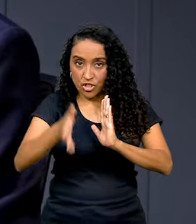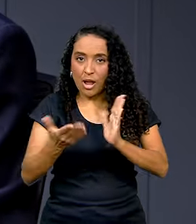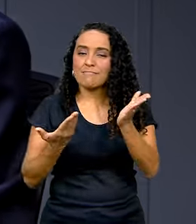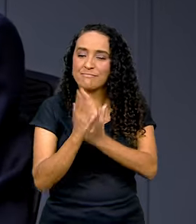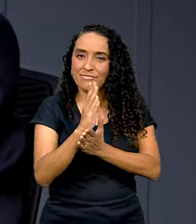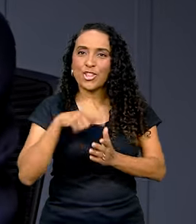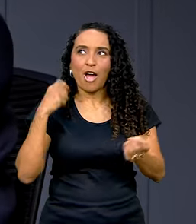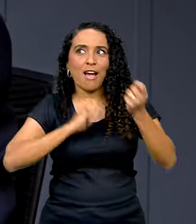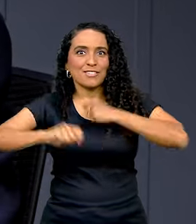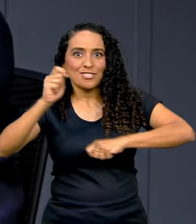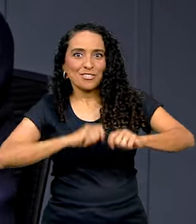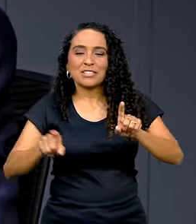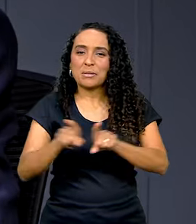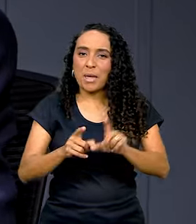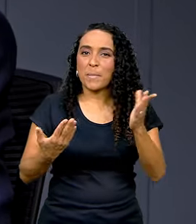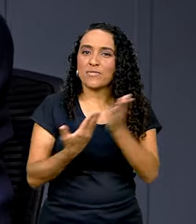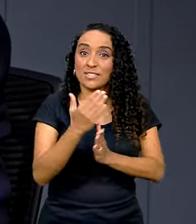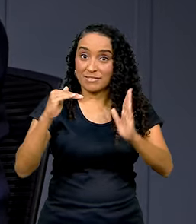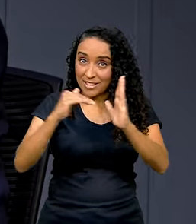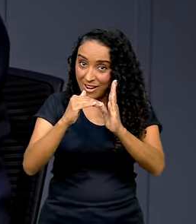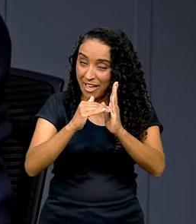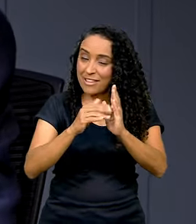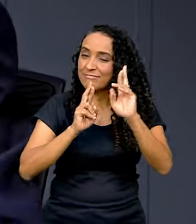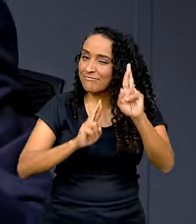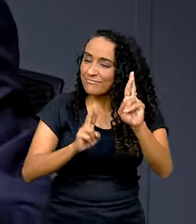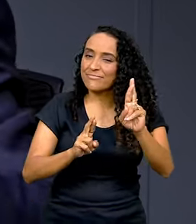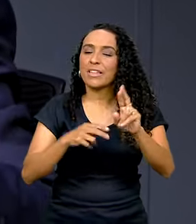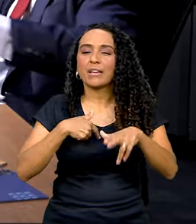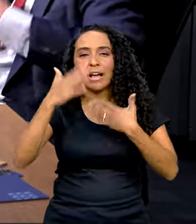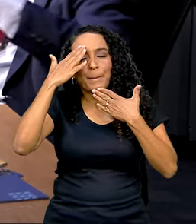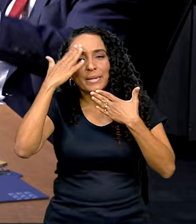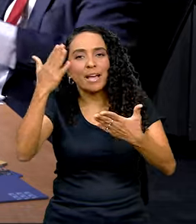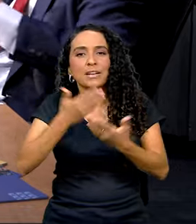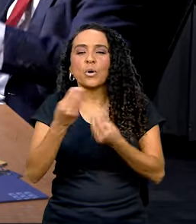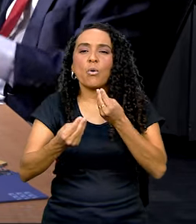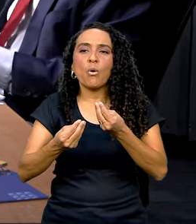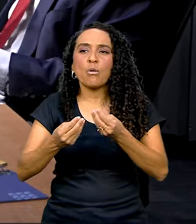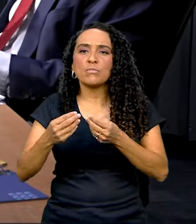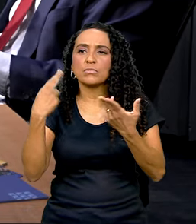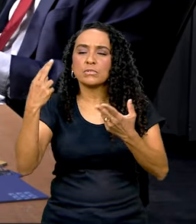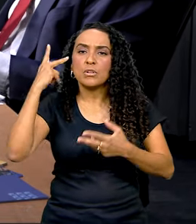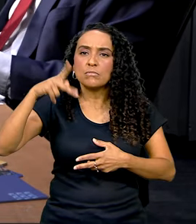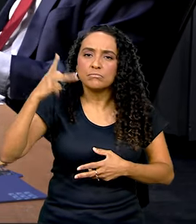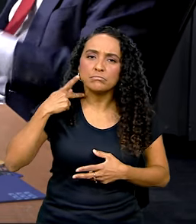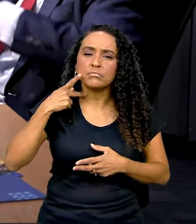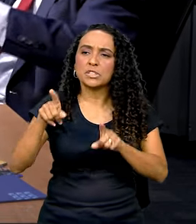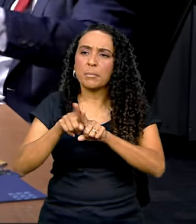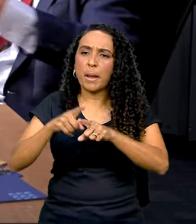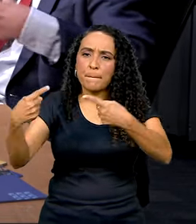a gente tá ansioso para ter aprovação também no senado federal sou grato pela forma como os parlamentares